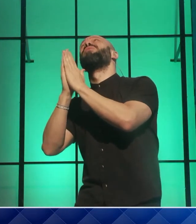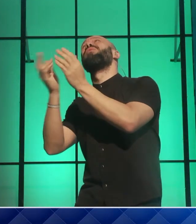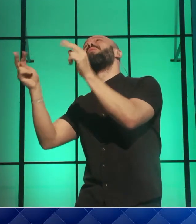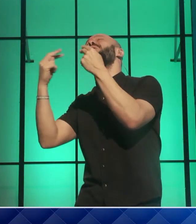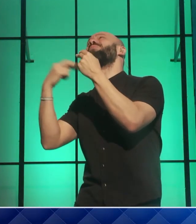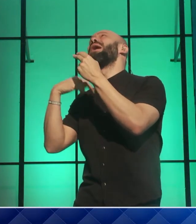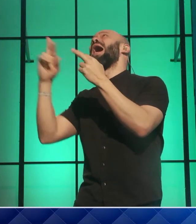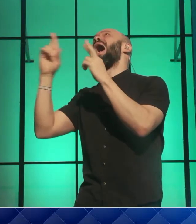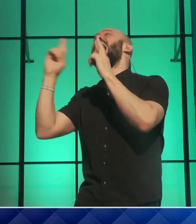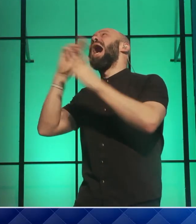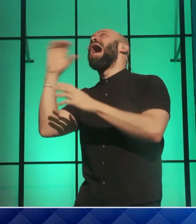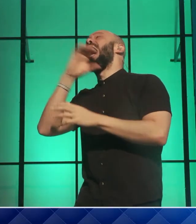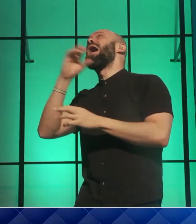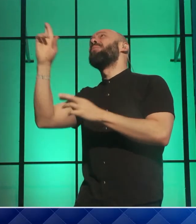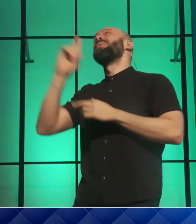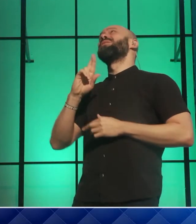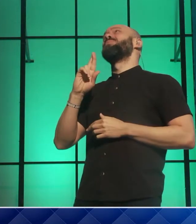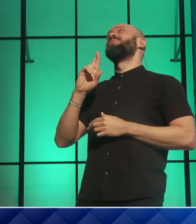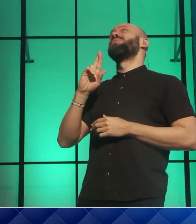responde-me depressa.